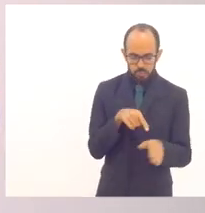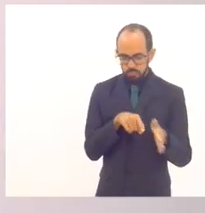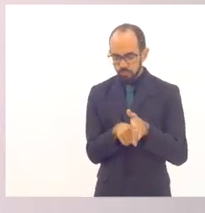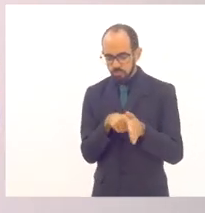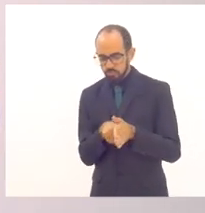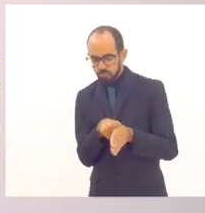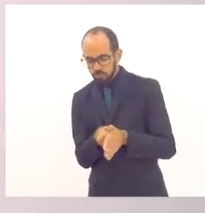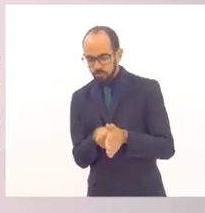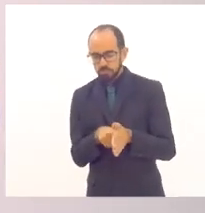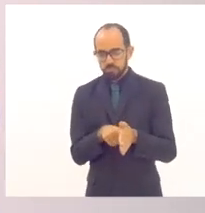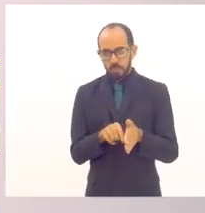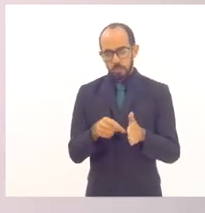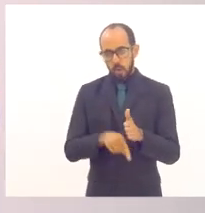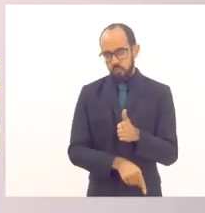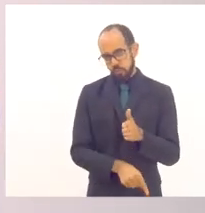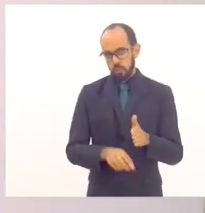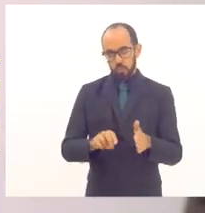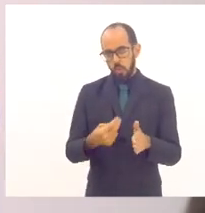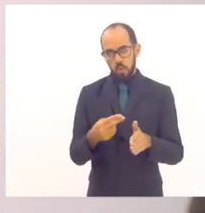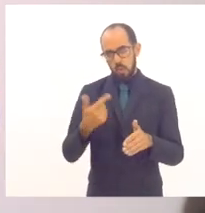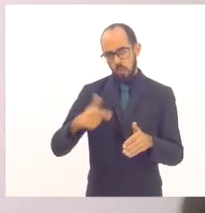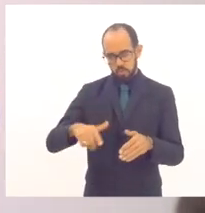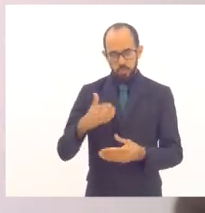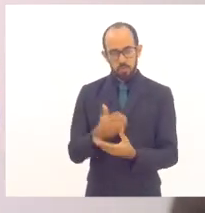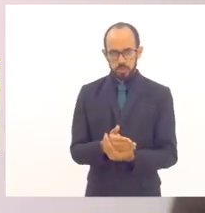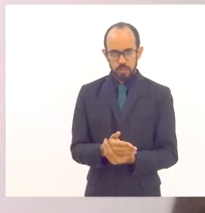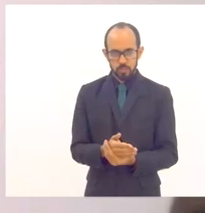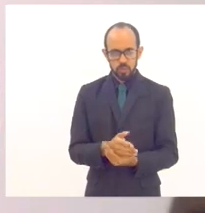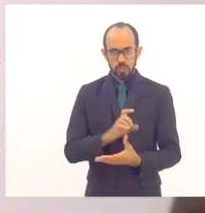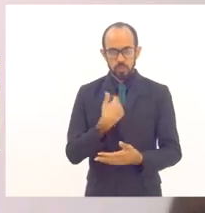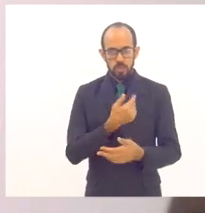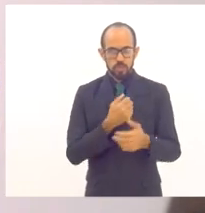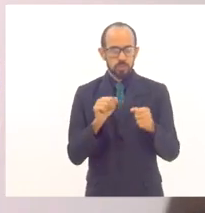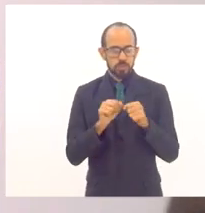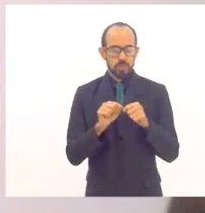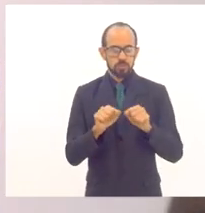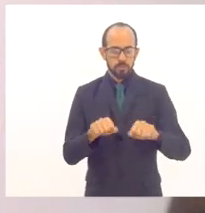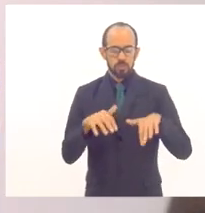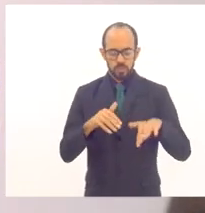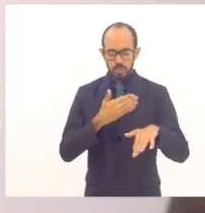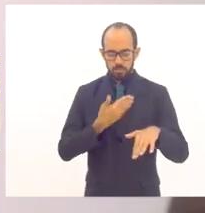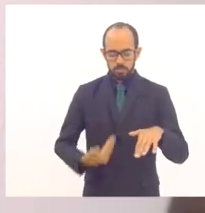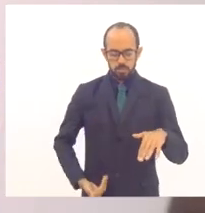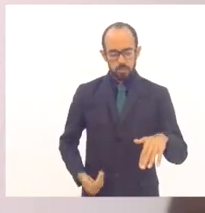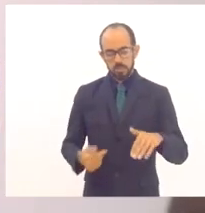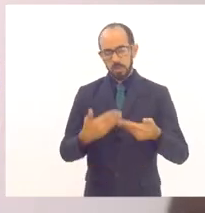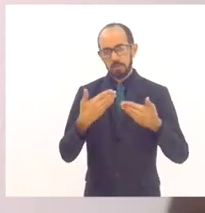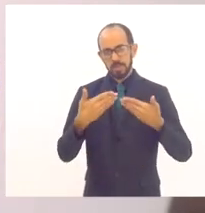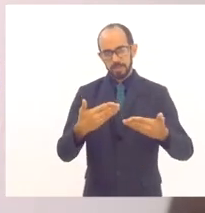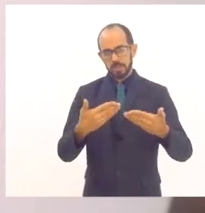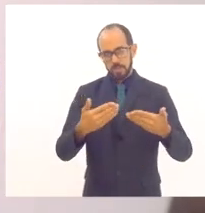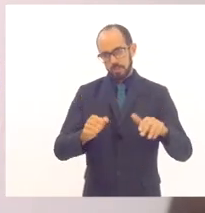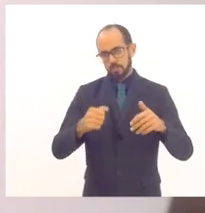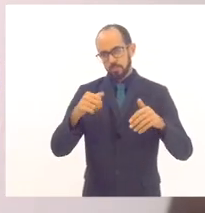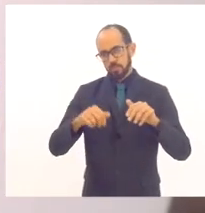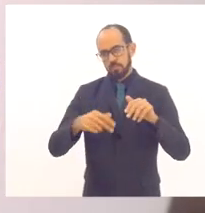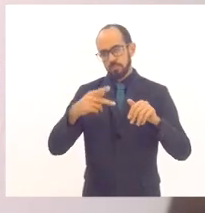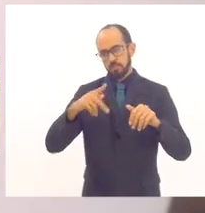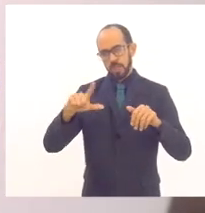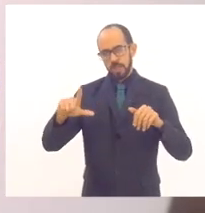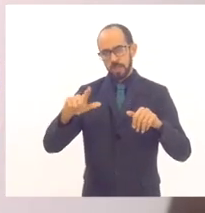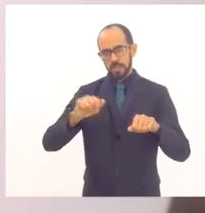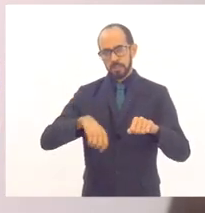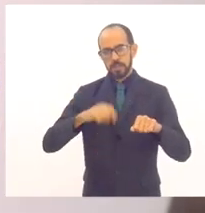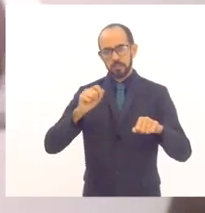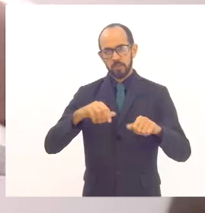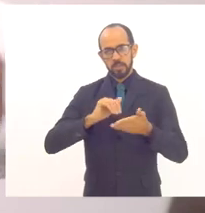processos. Nós apresentamos o projeto, fizemos uma audiência pública, veio a secretária